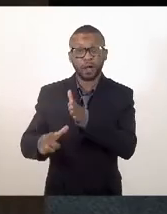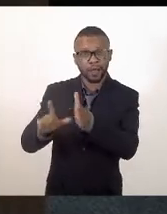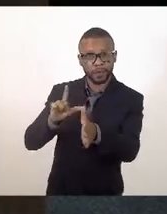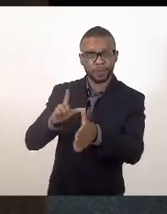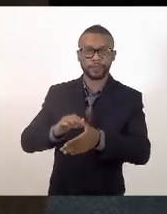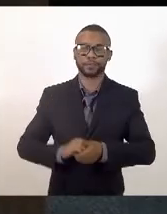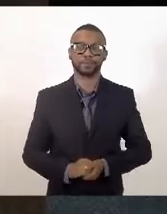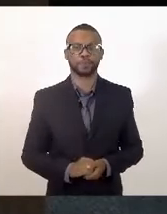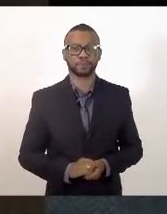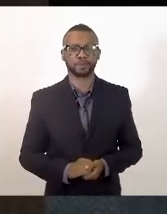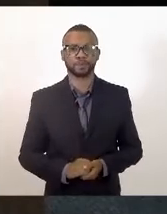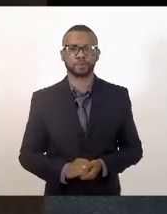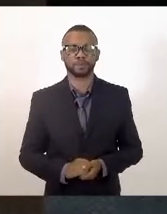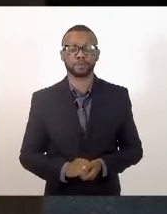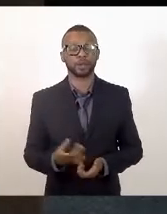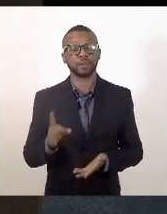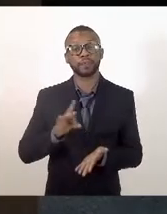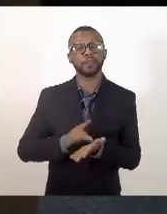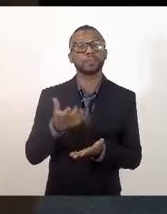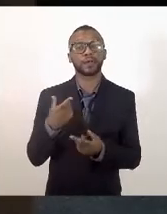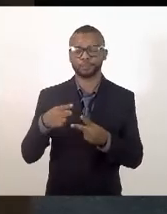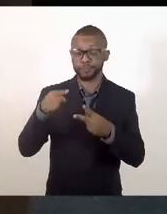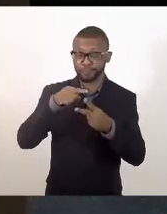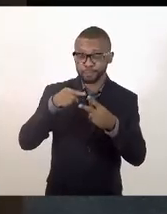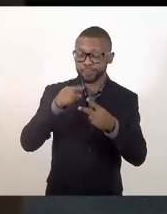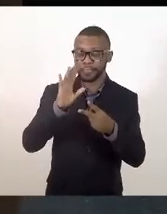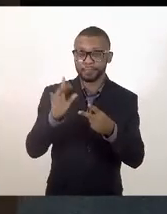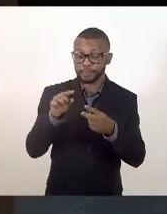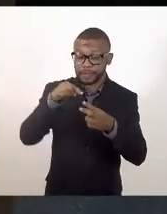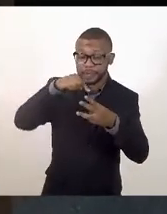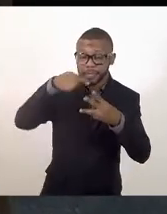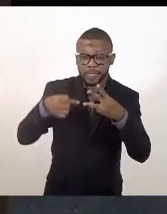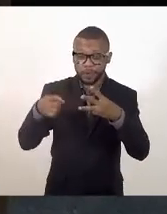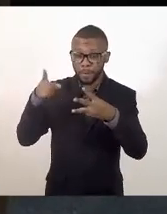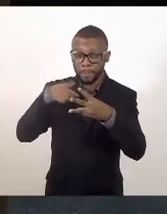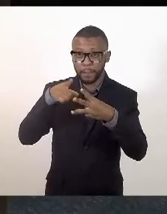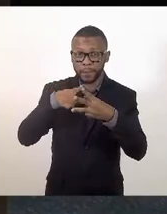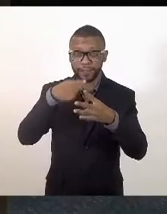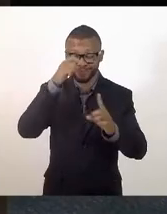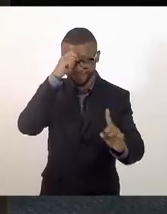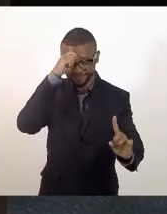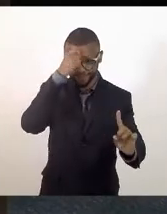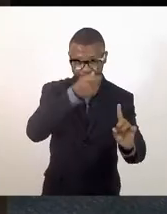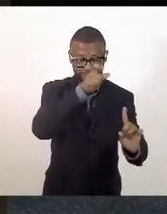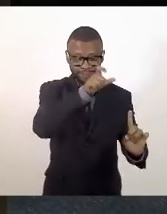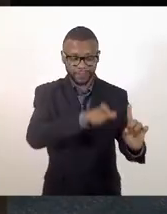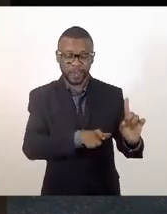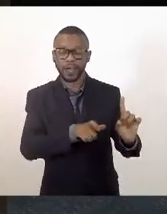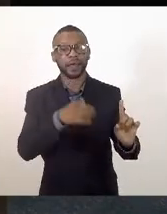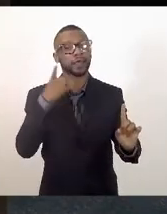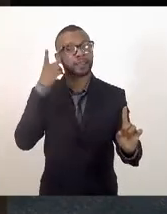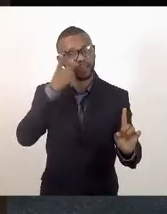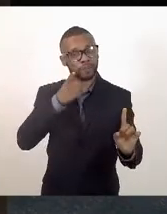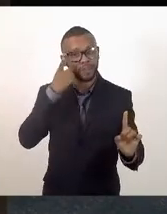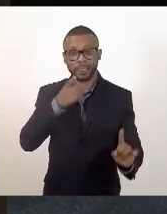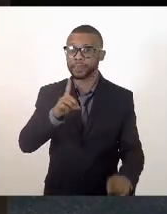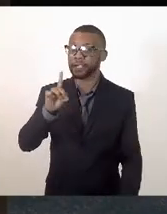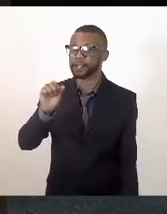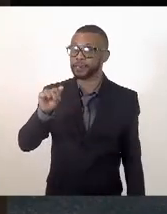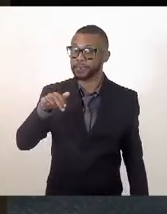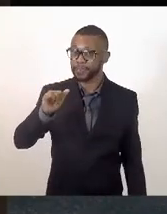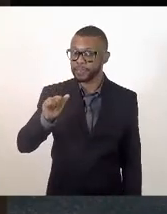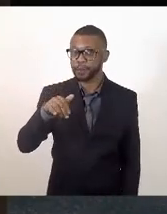na verdade, fazer dois cumprimentos. Aliás, três. O primeiro, a nossa queridíssima deputada Dani Monteiro, que está